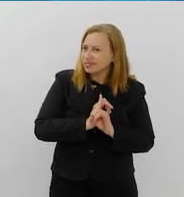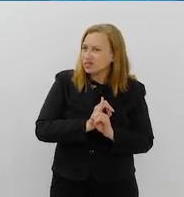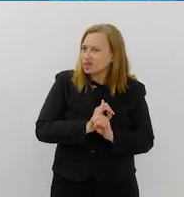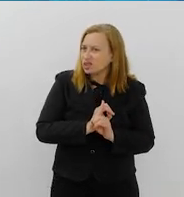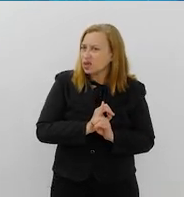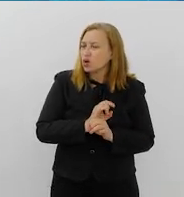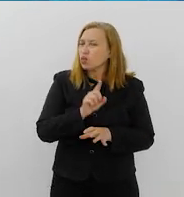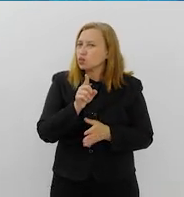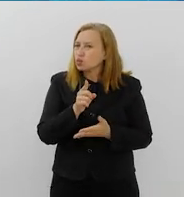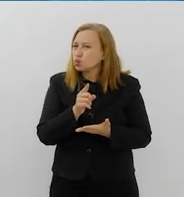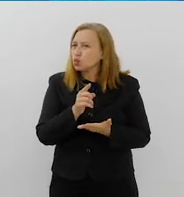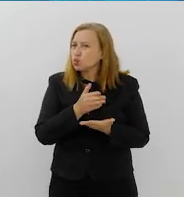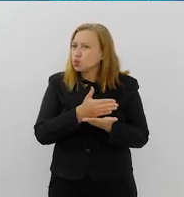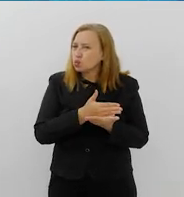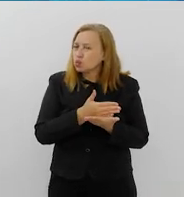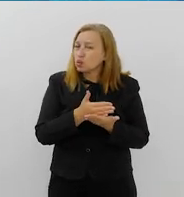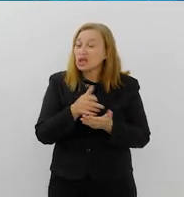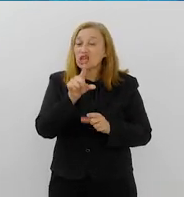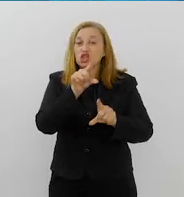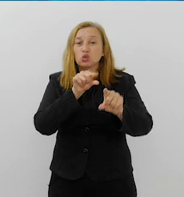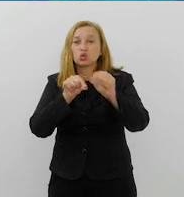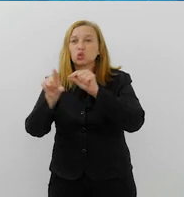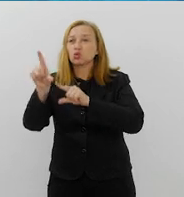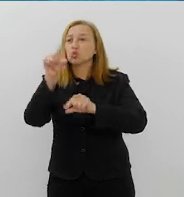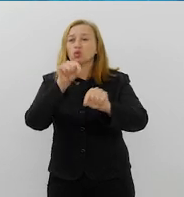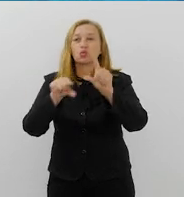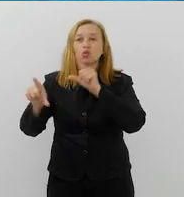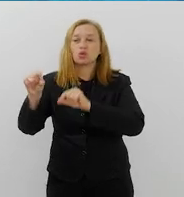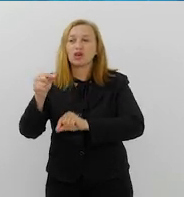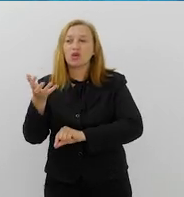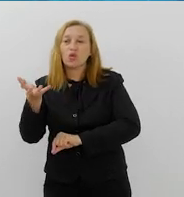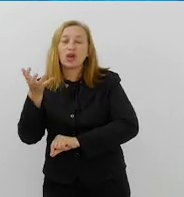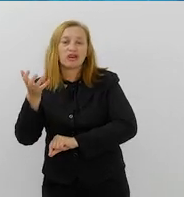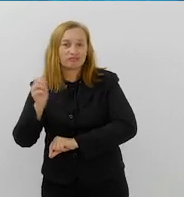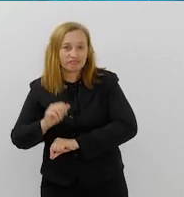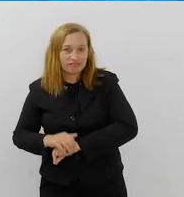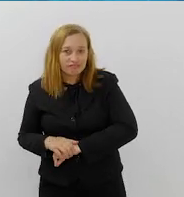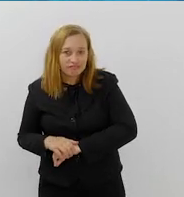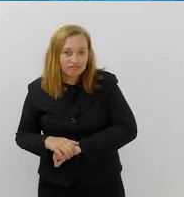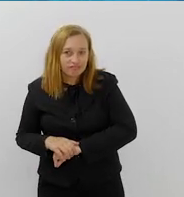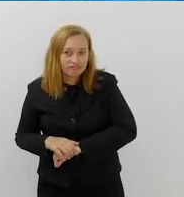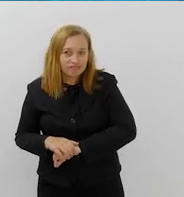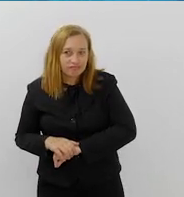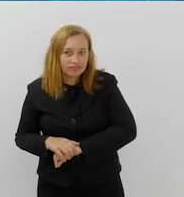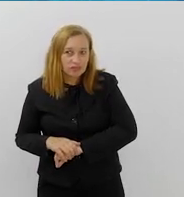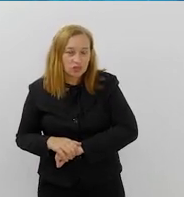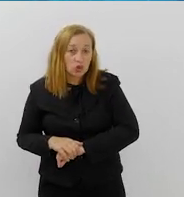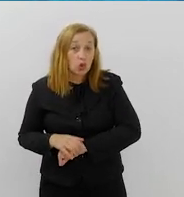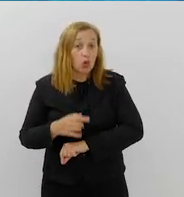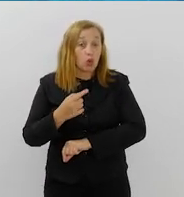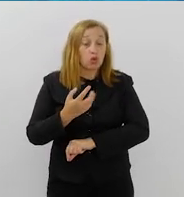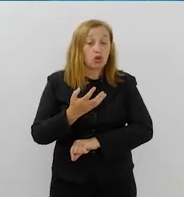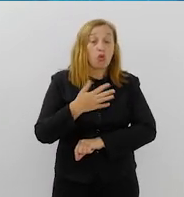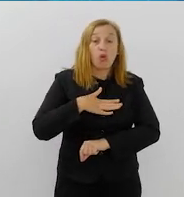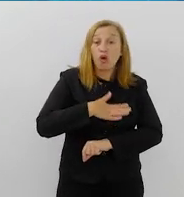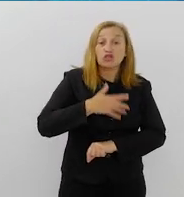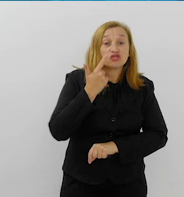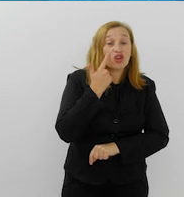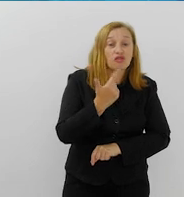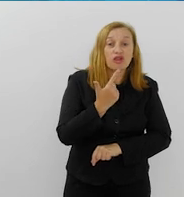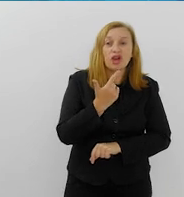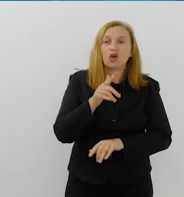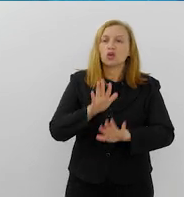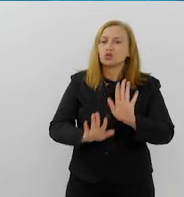internet, você começa a selecionar o que eu quero, né? O que eu